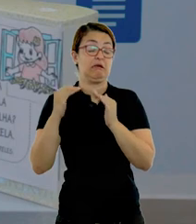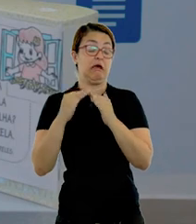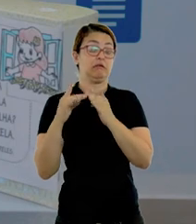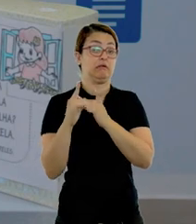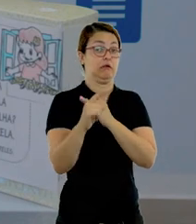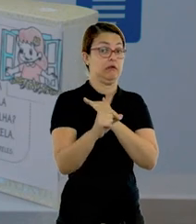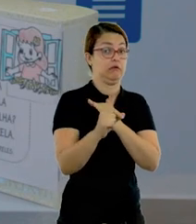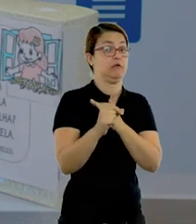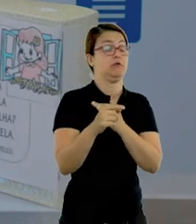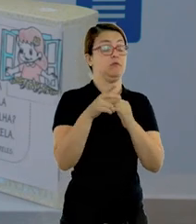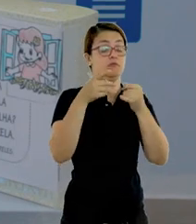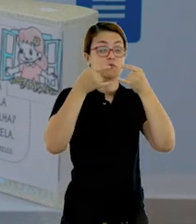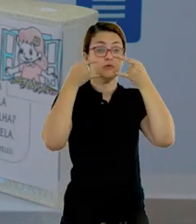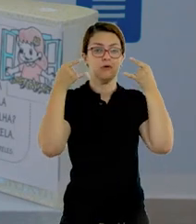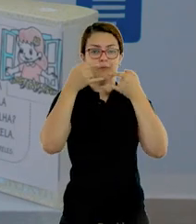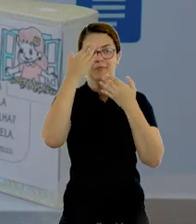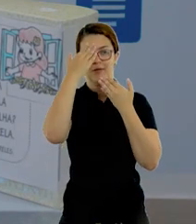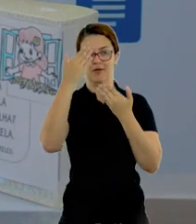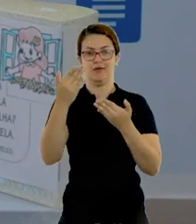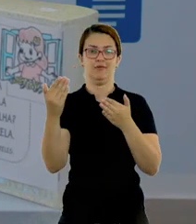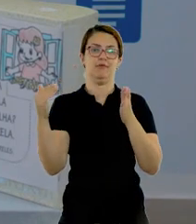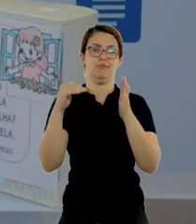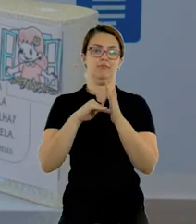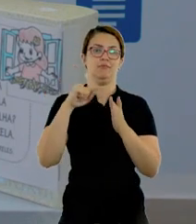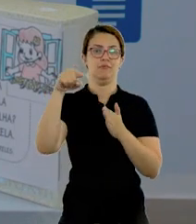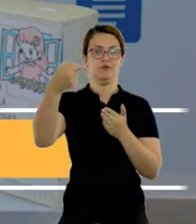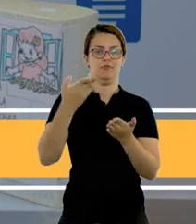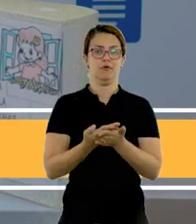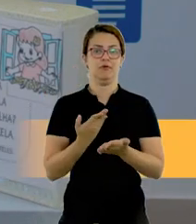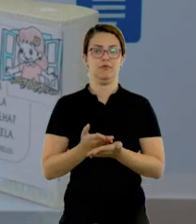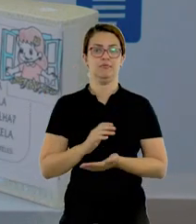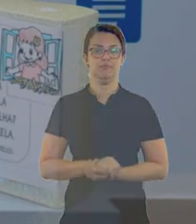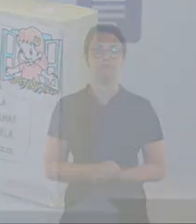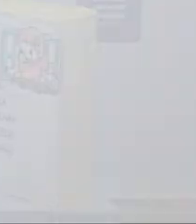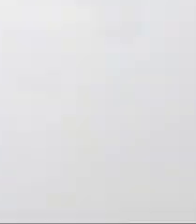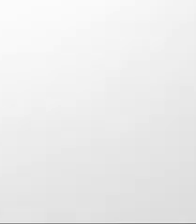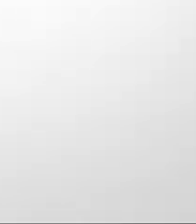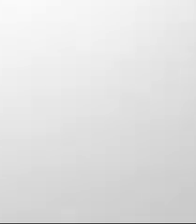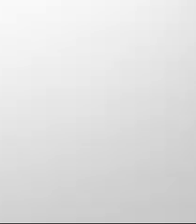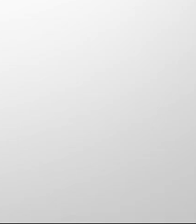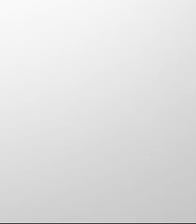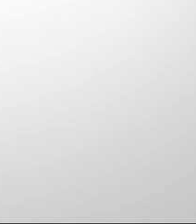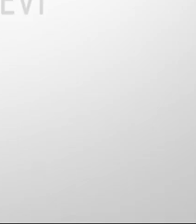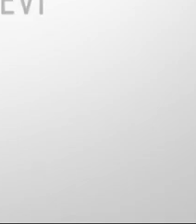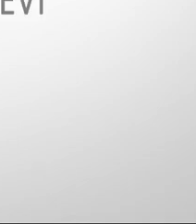se sair de casa com máscara, tá bom? Obrigada, gente. Até a próxima semana.